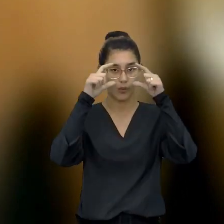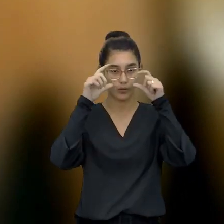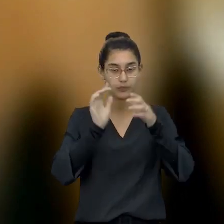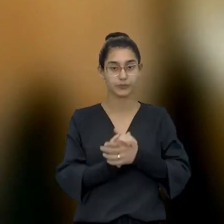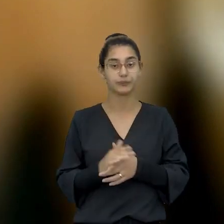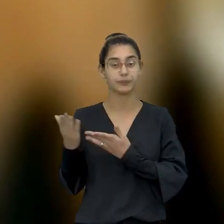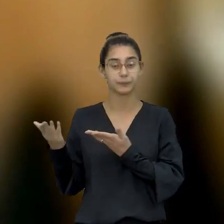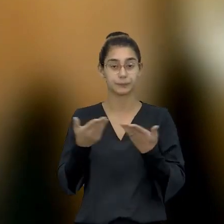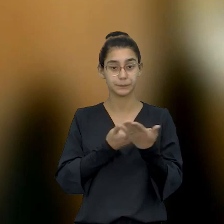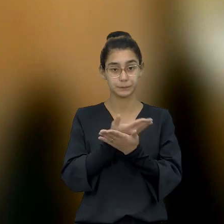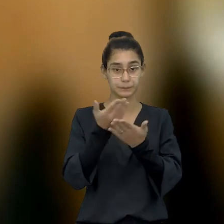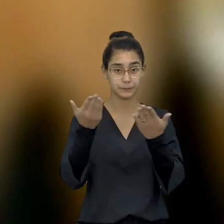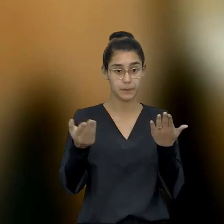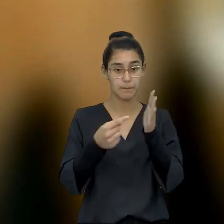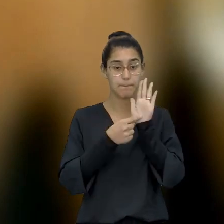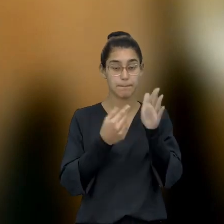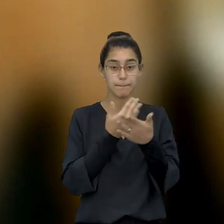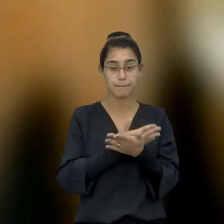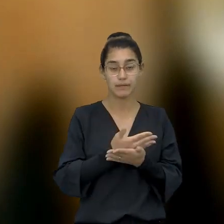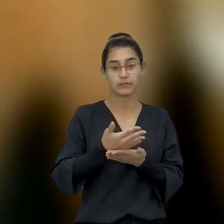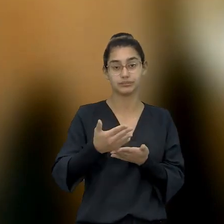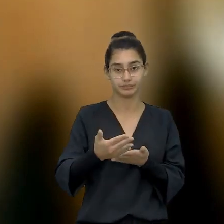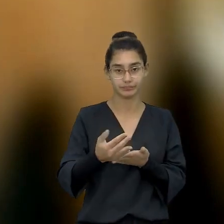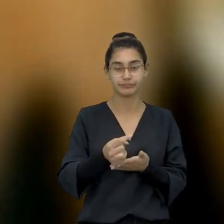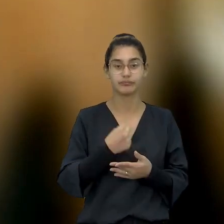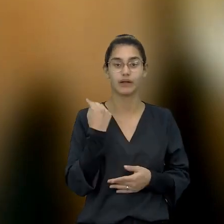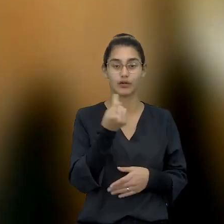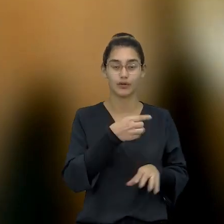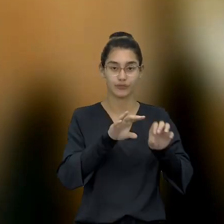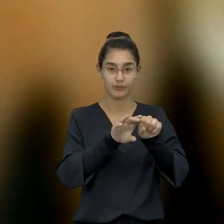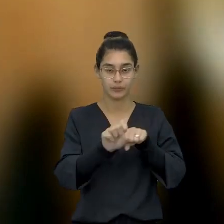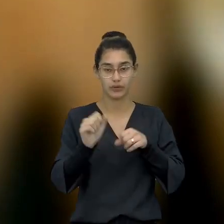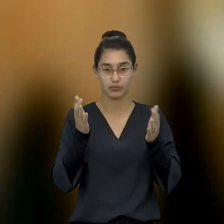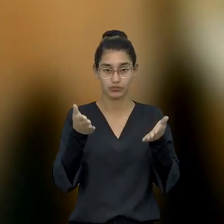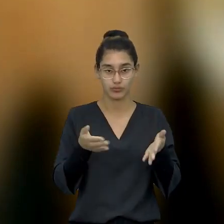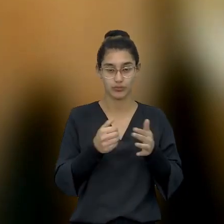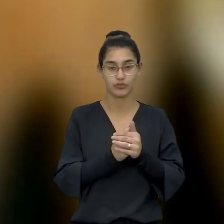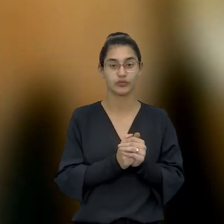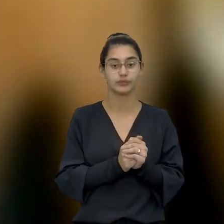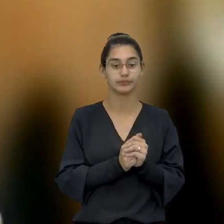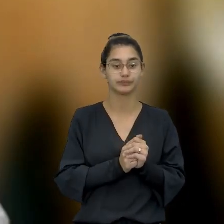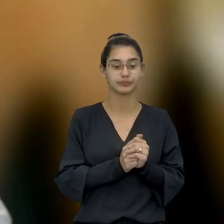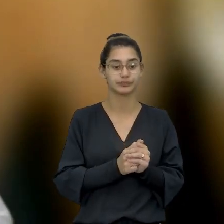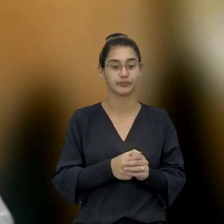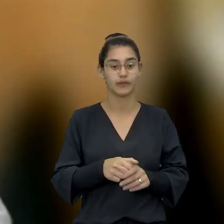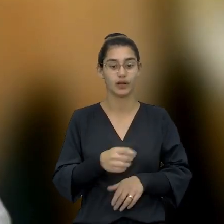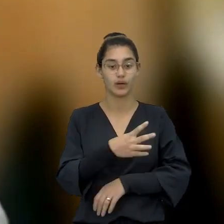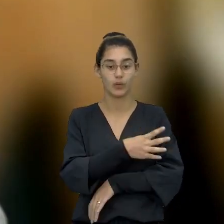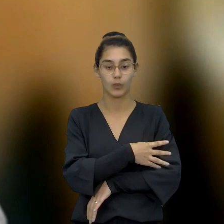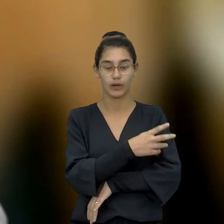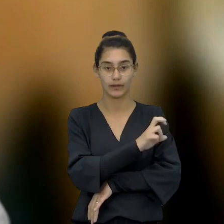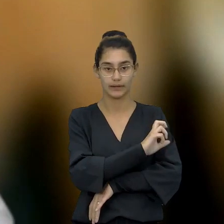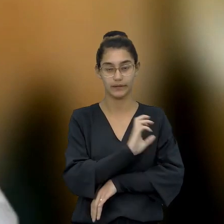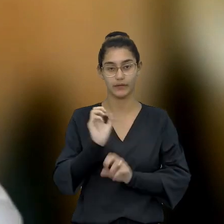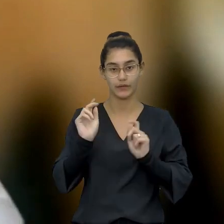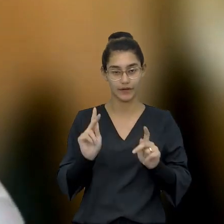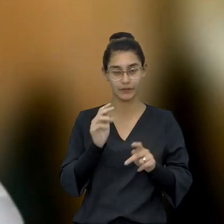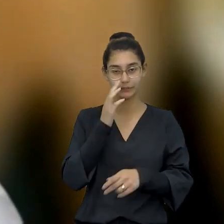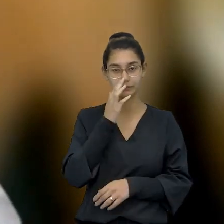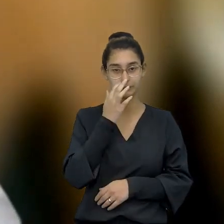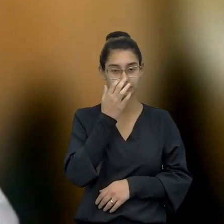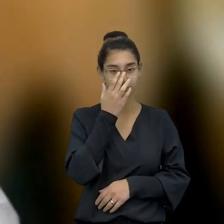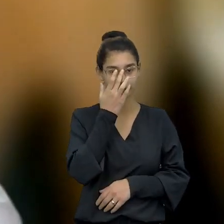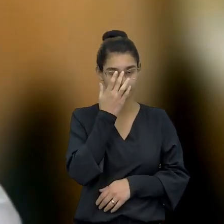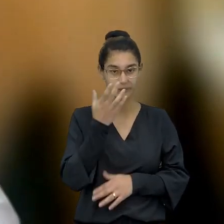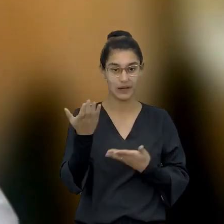E convido vocês então a darmos início aqui à nossa formação de hoje, dos quartos e quintos anos. Tá ok? Vamos lá?